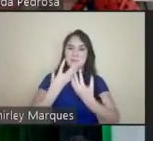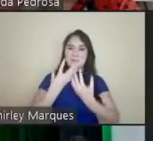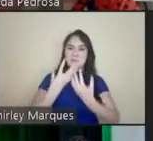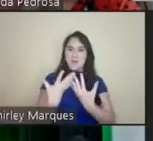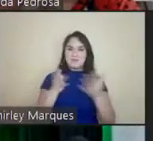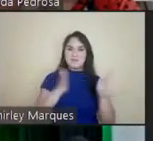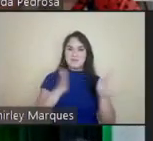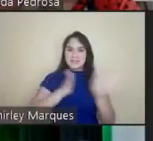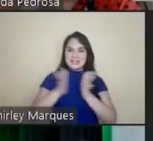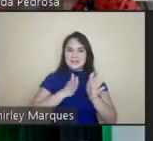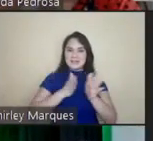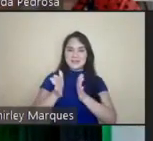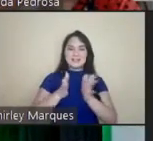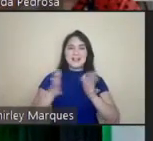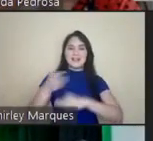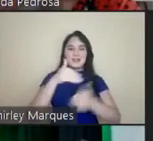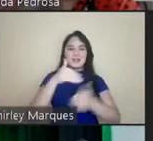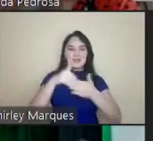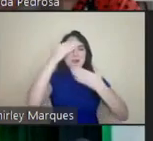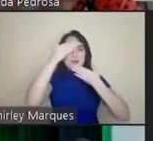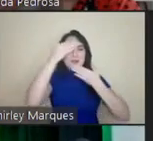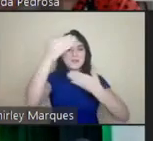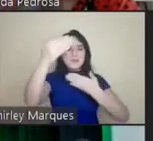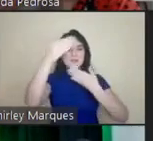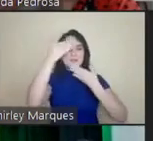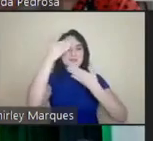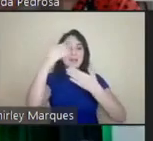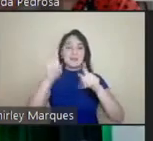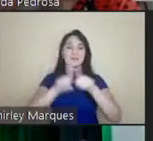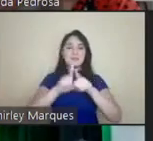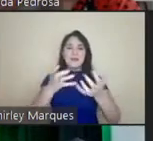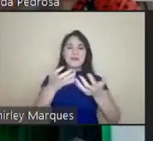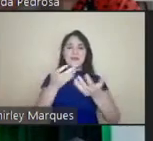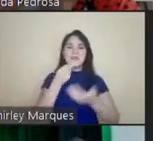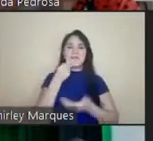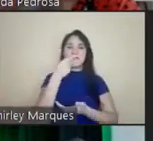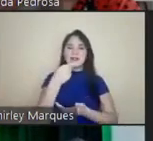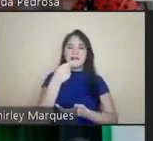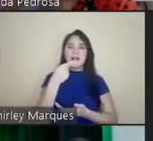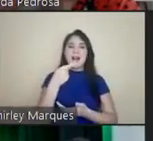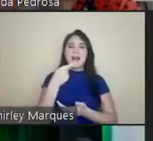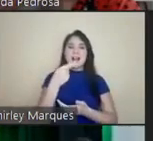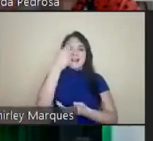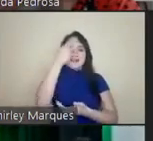acessibilidade a todos, muito obrigado. E dizer que quem